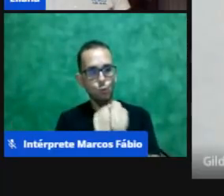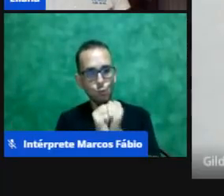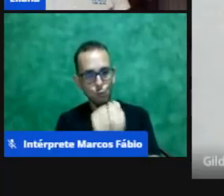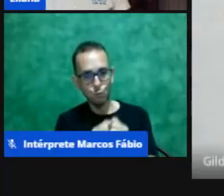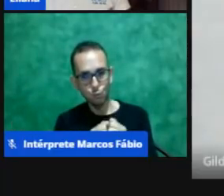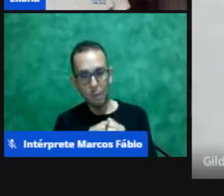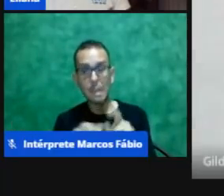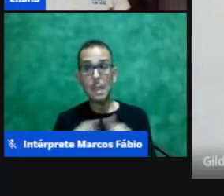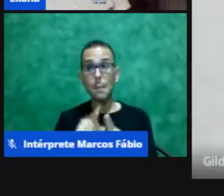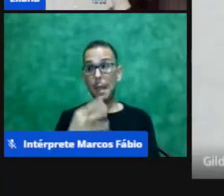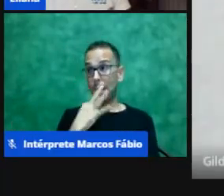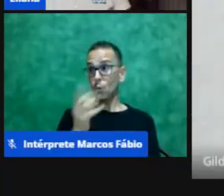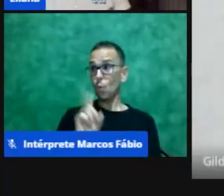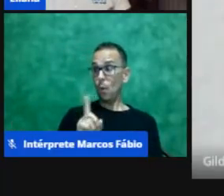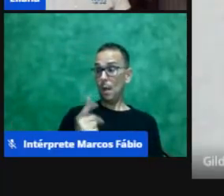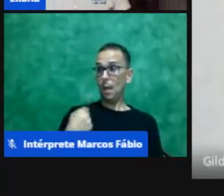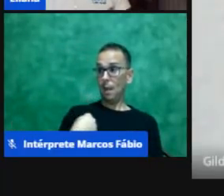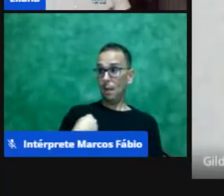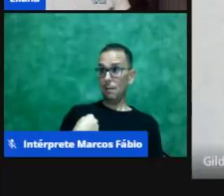para quem me conhece